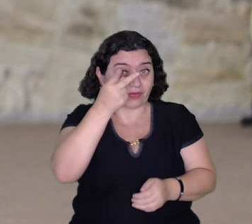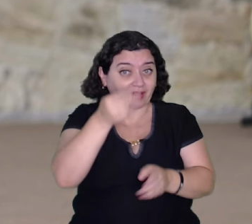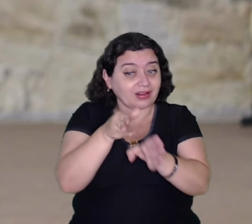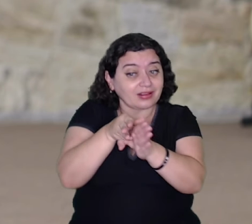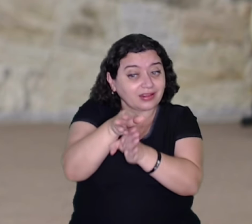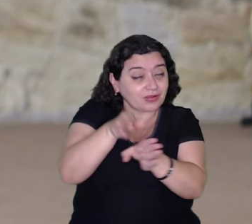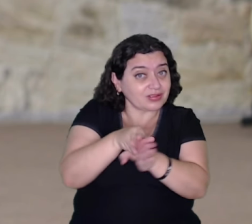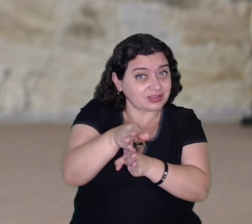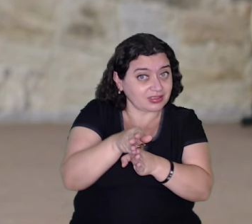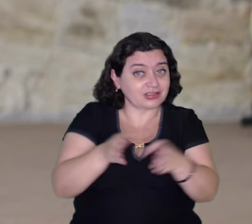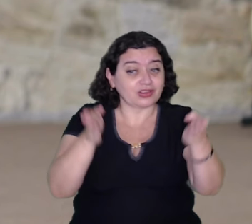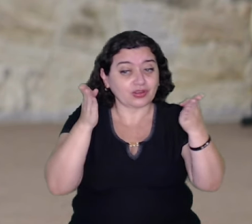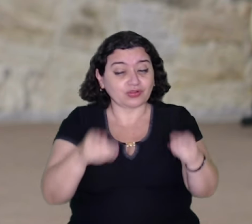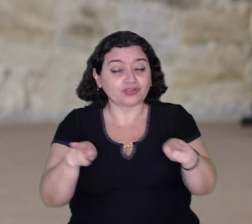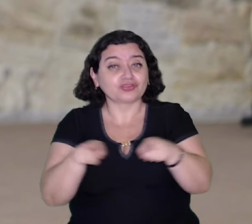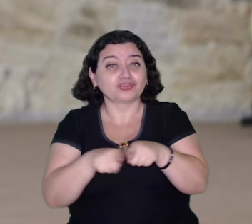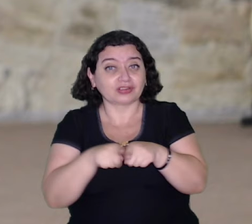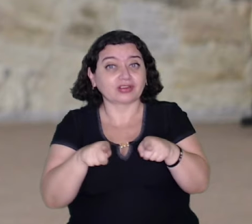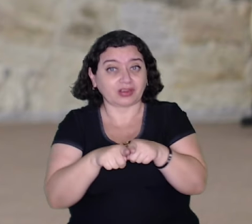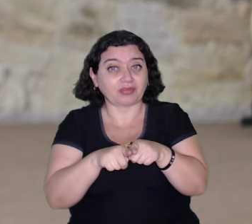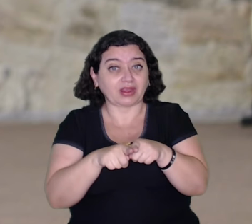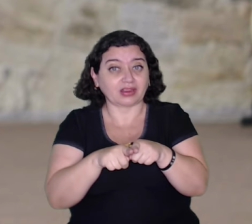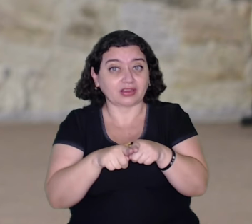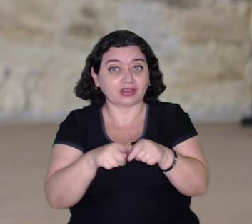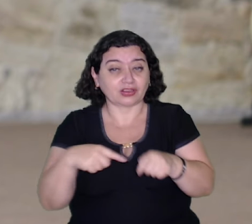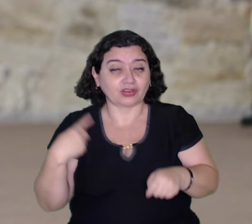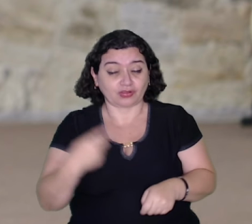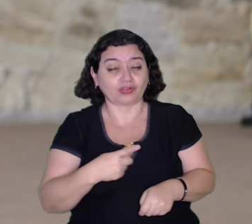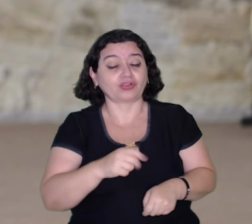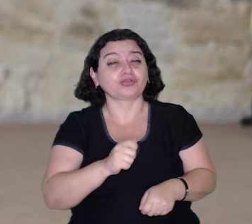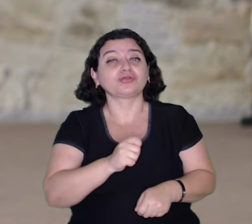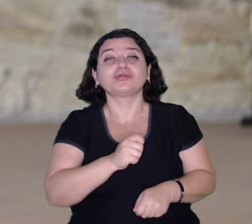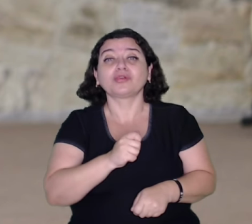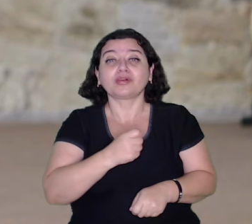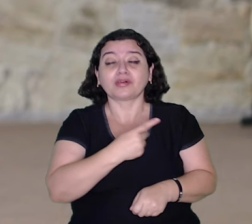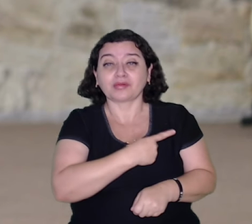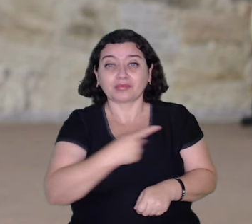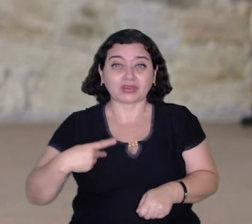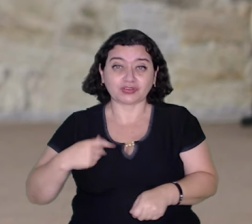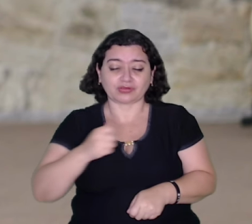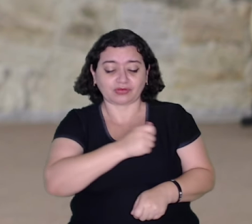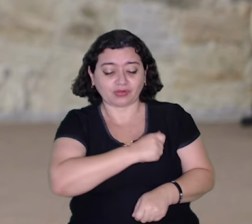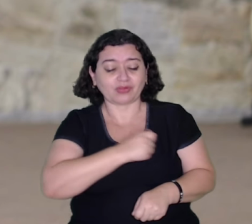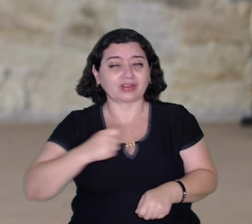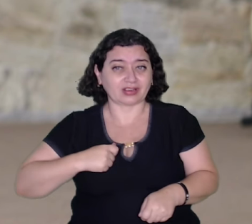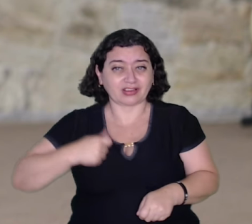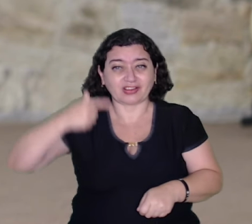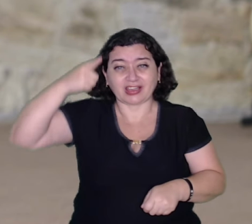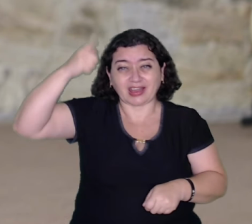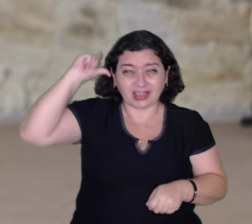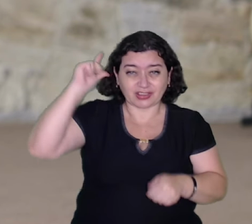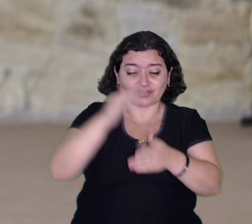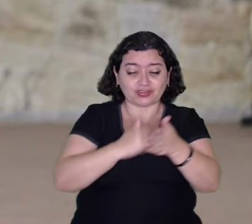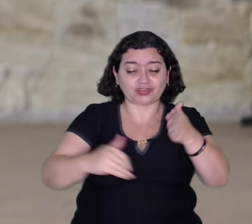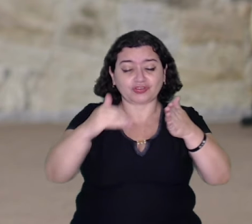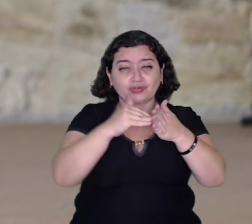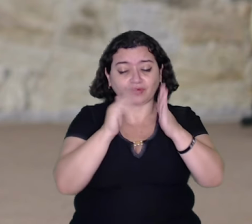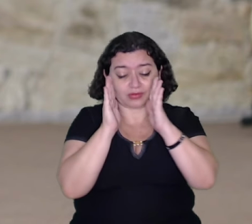e hoje também posso dizer do nosso pastor, o pastor Alain, que diz, antes de tudo,